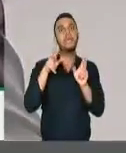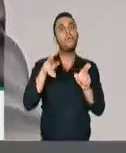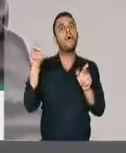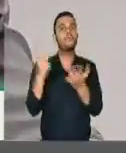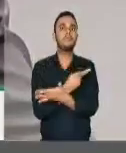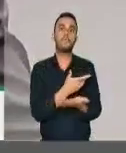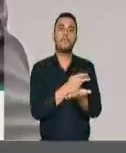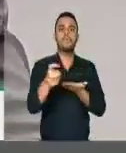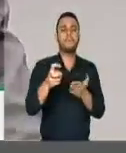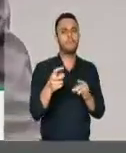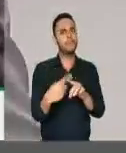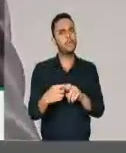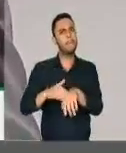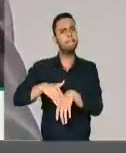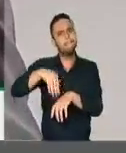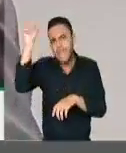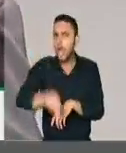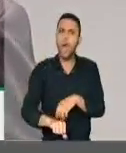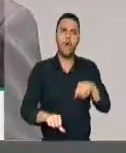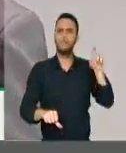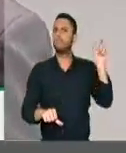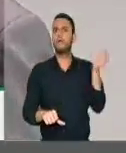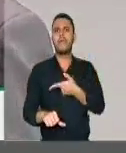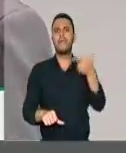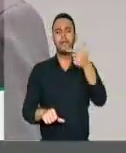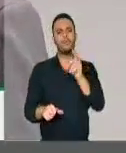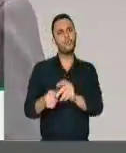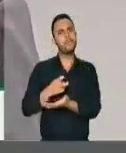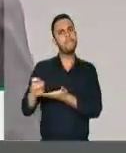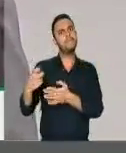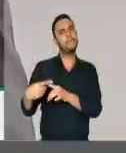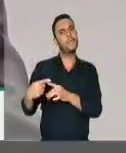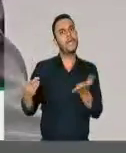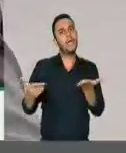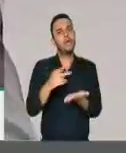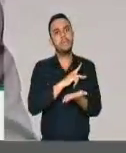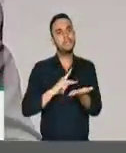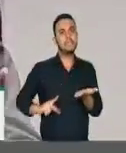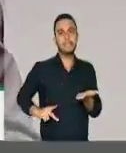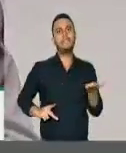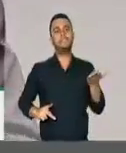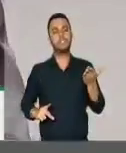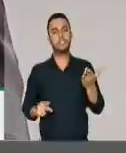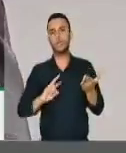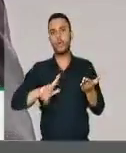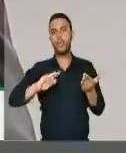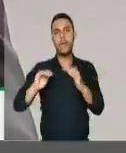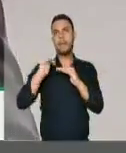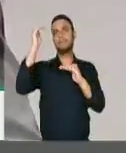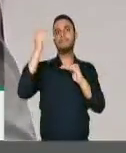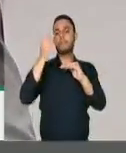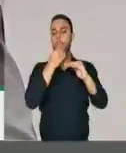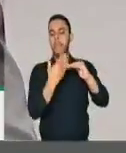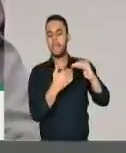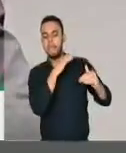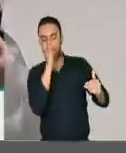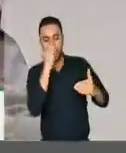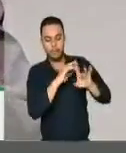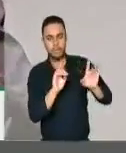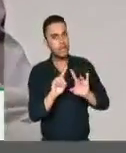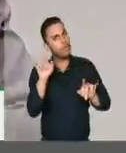o impeachment, até porque ele é muito mais grave que o próprio impeachment, porque o presidente da República não está acima do bem e do mal. Ele é um